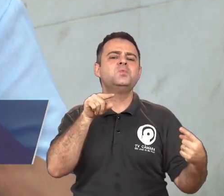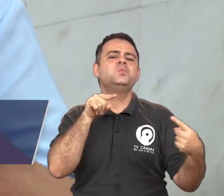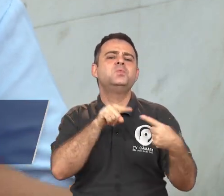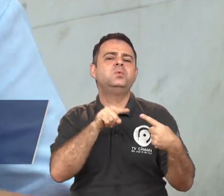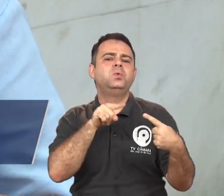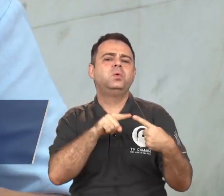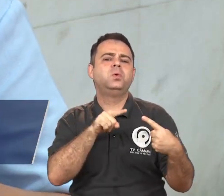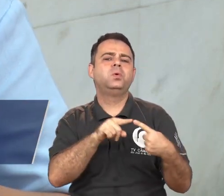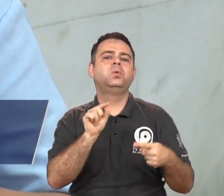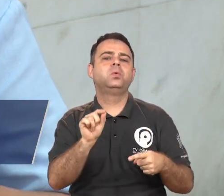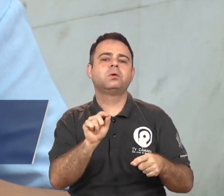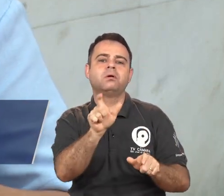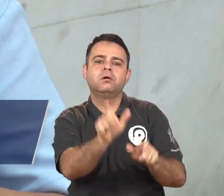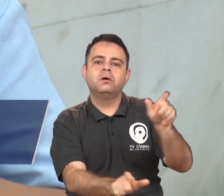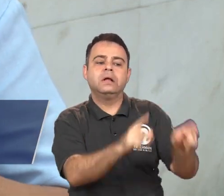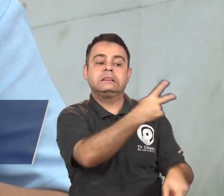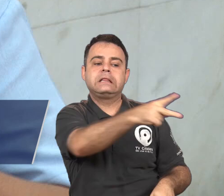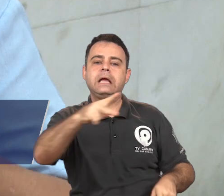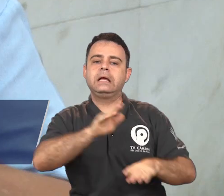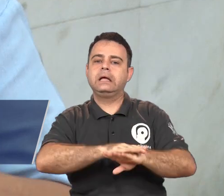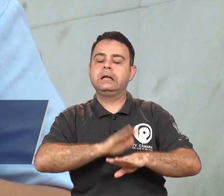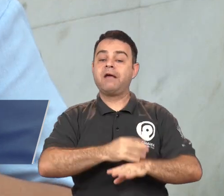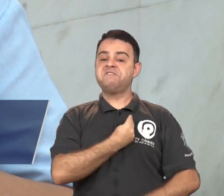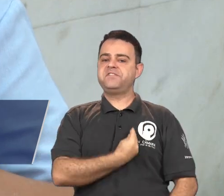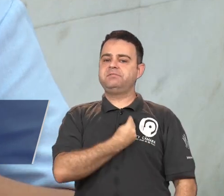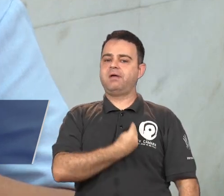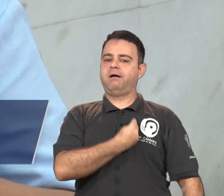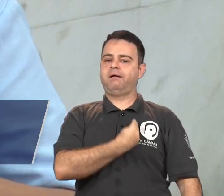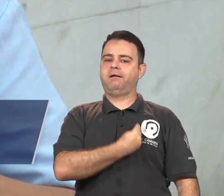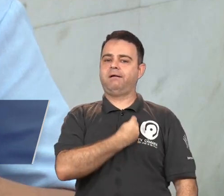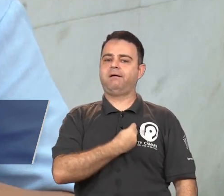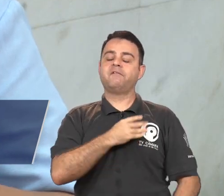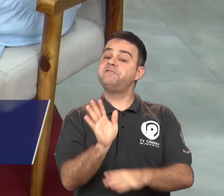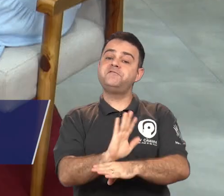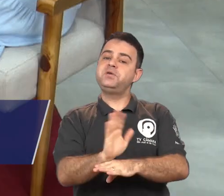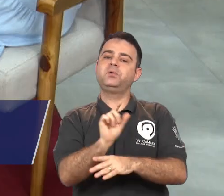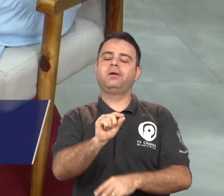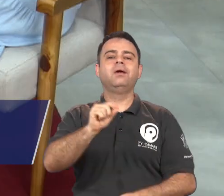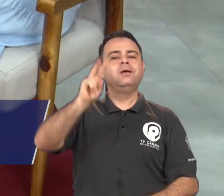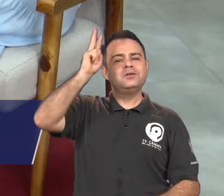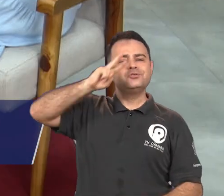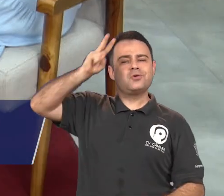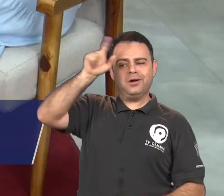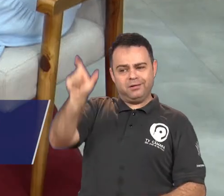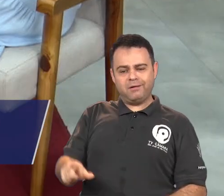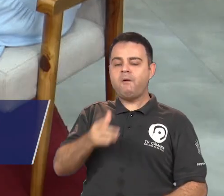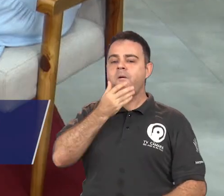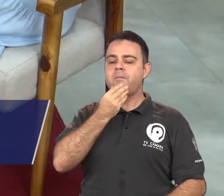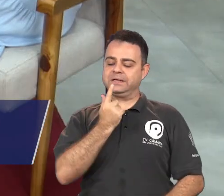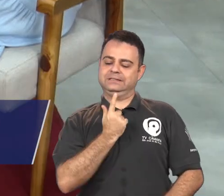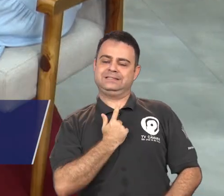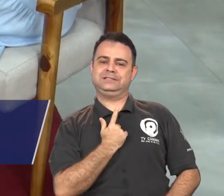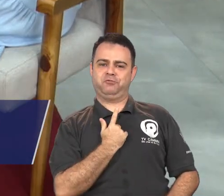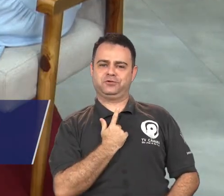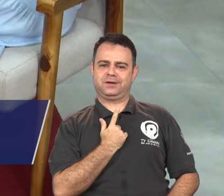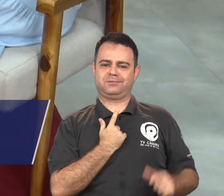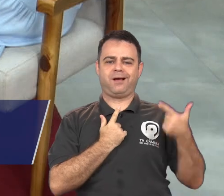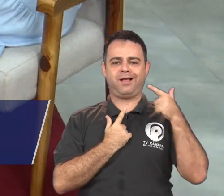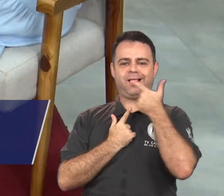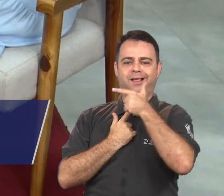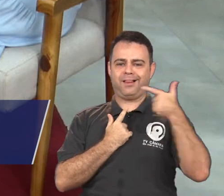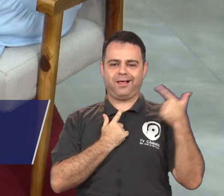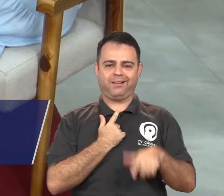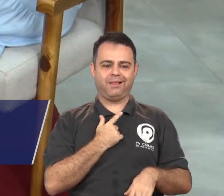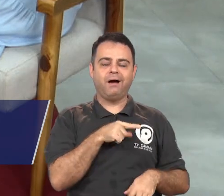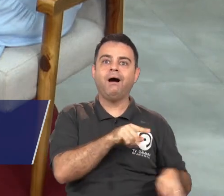muito naquilo que acho que eles vivenciaram durante todos os anos, que foi a vida do Silvio Santos. Eles estavam na empolgação